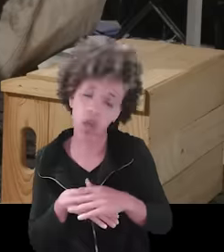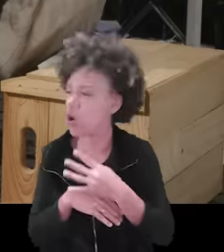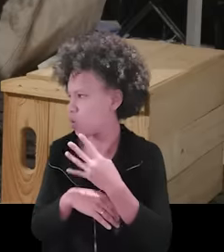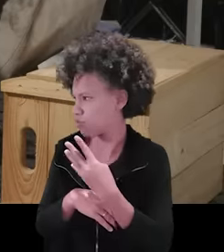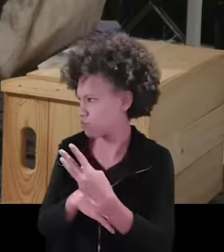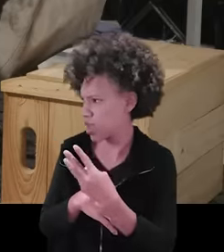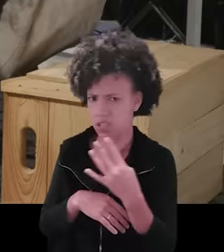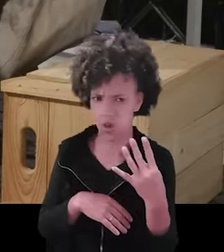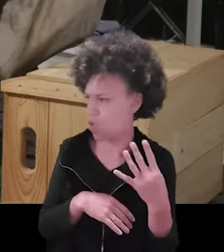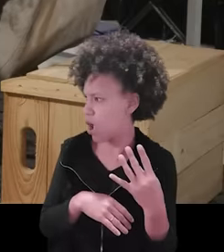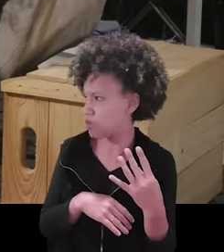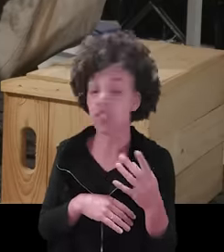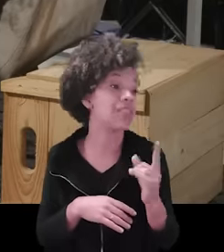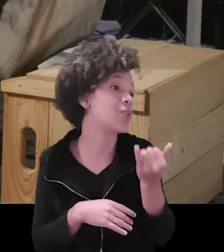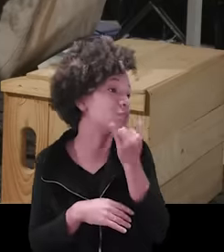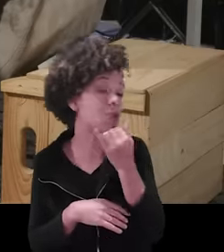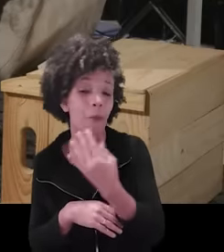quatro mil desculpa